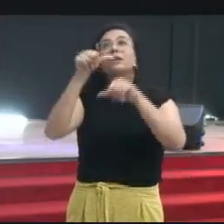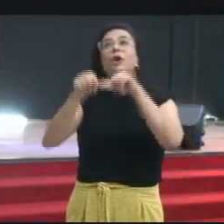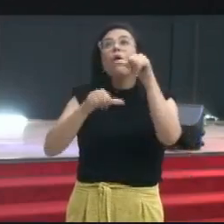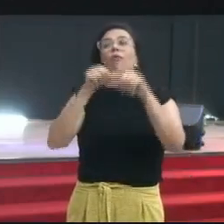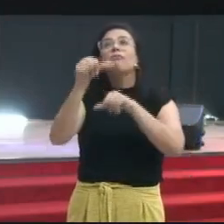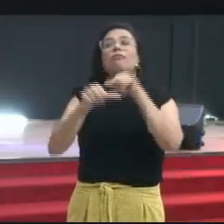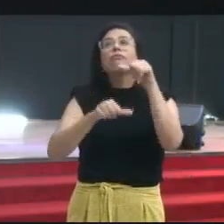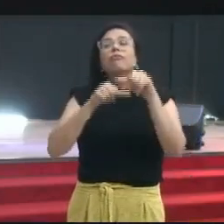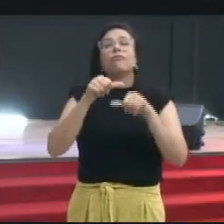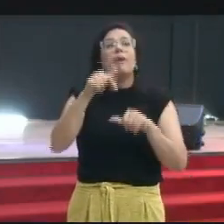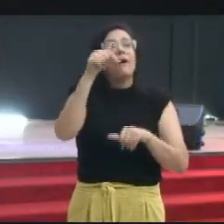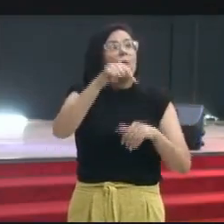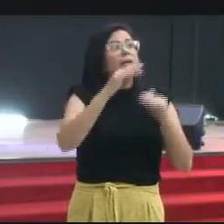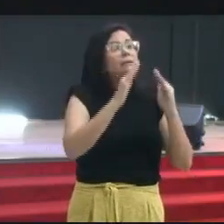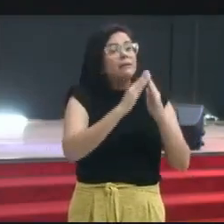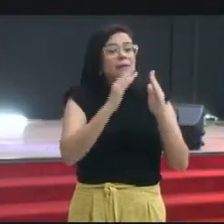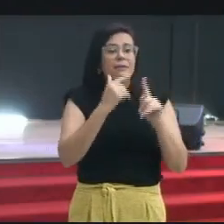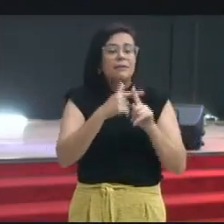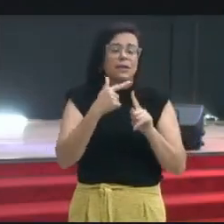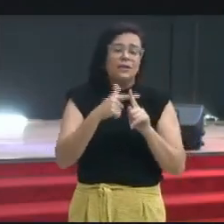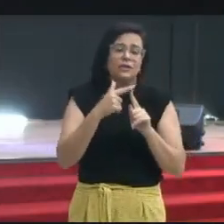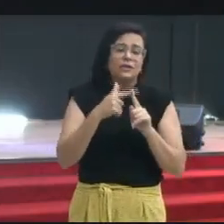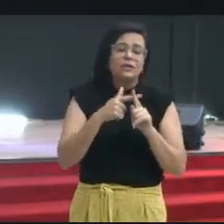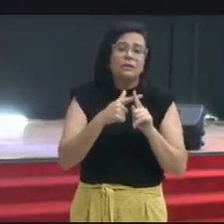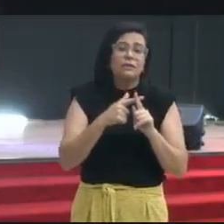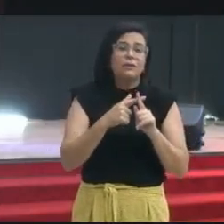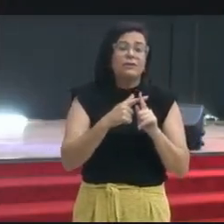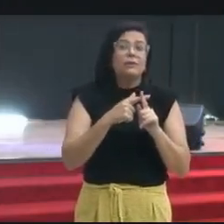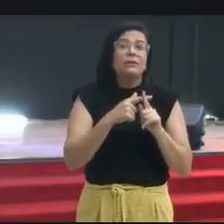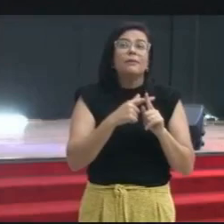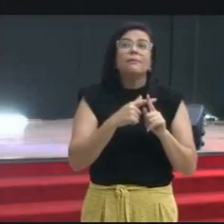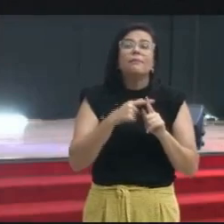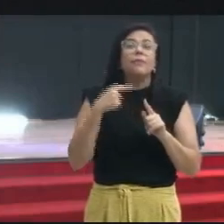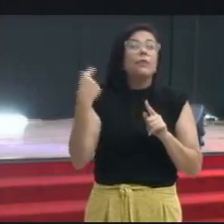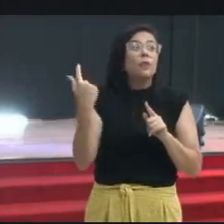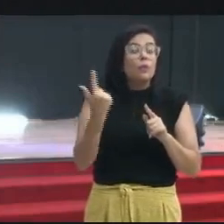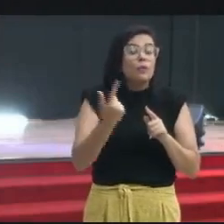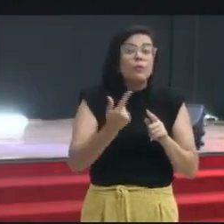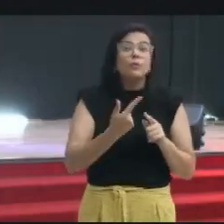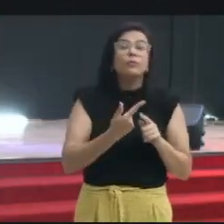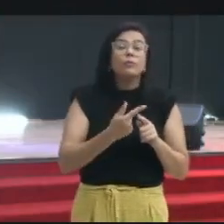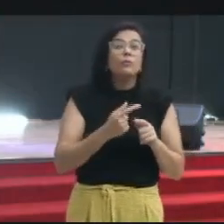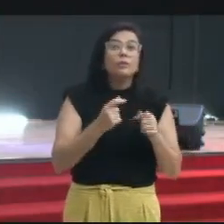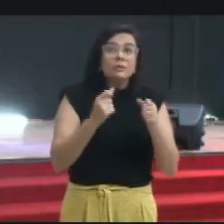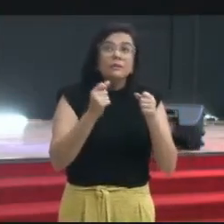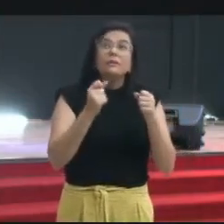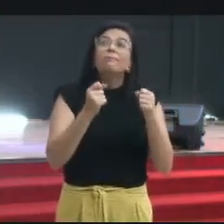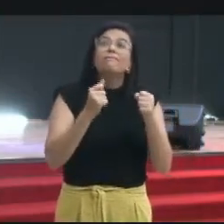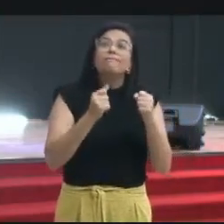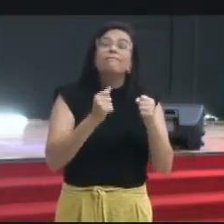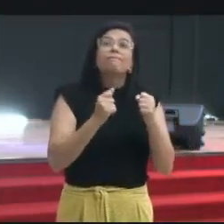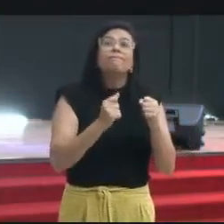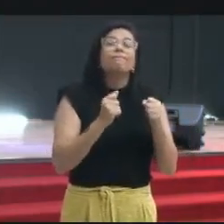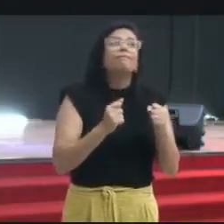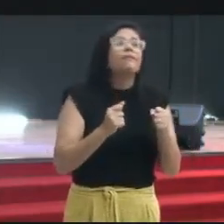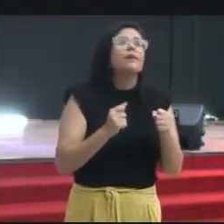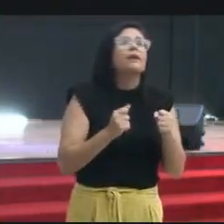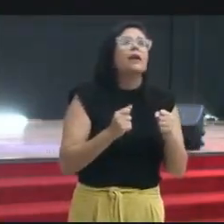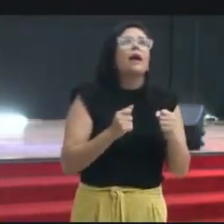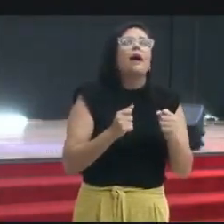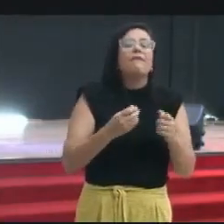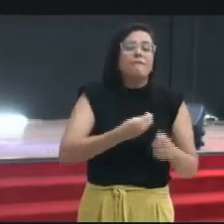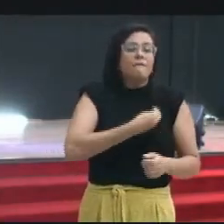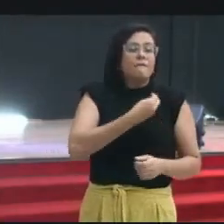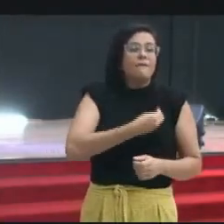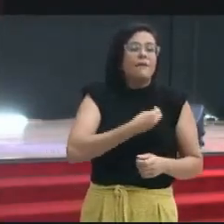Adete. Senhor, permita-nos a viver um avivamento que nós nunca vivemos. Irmãos, avivamento é